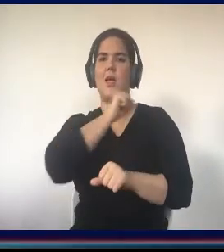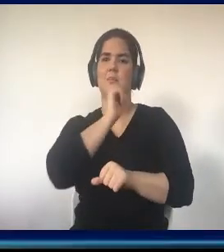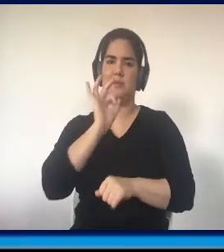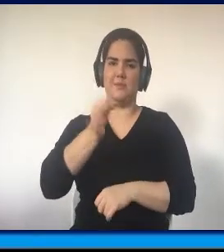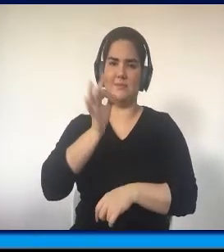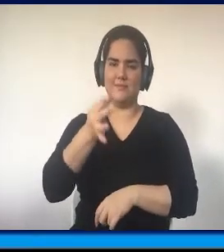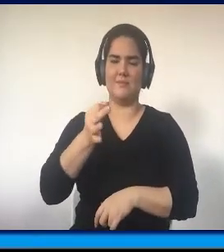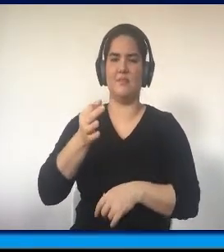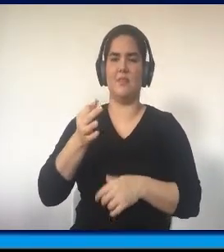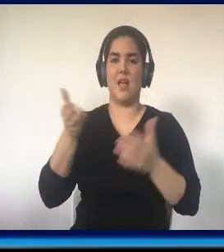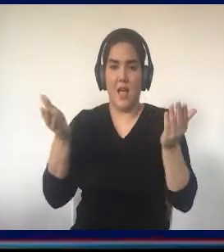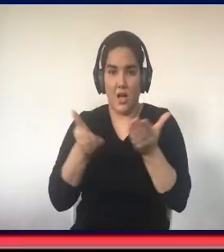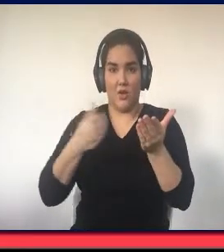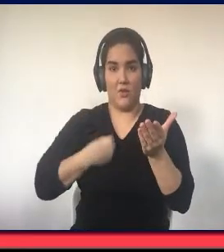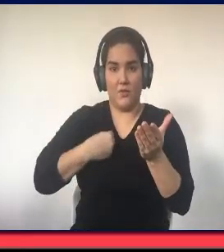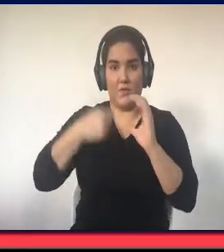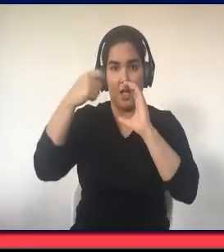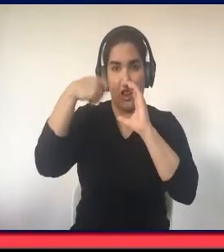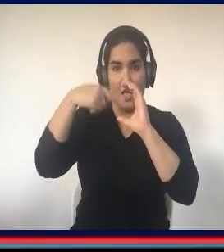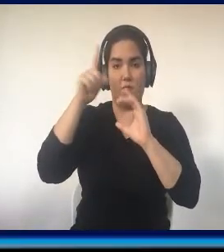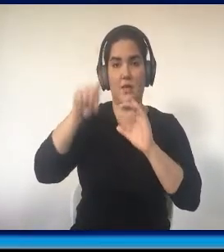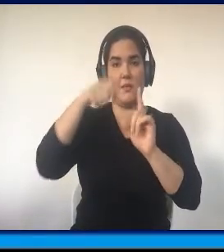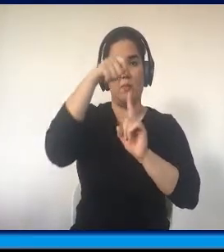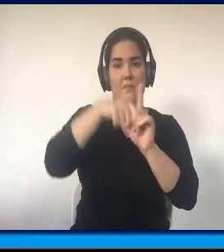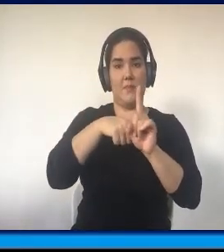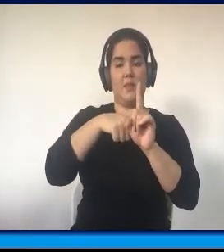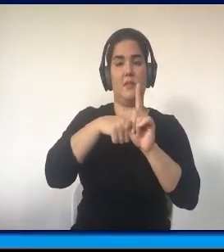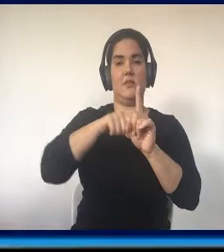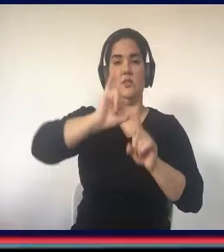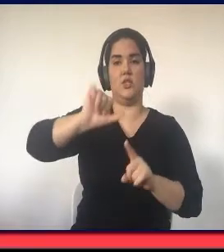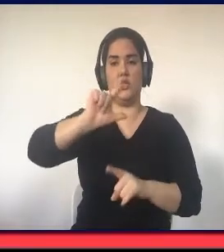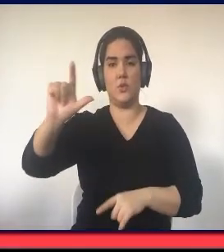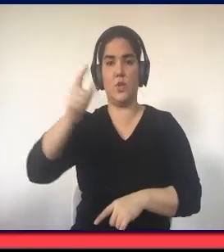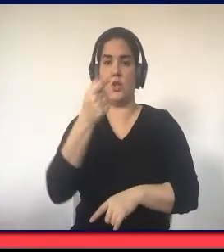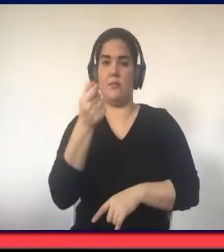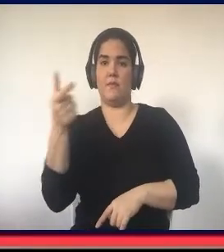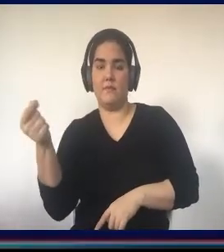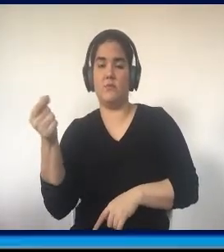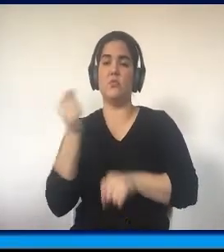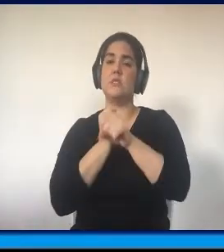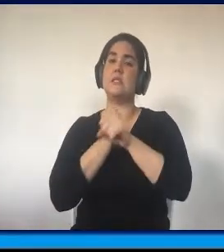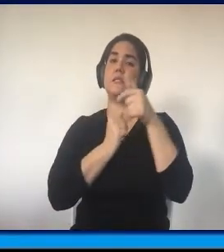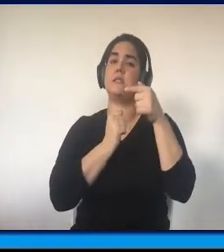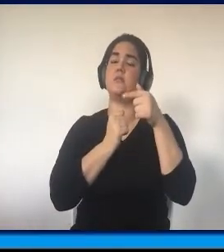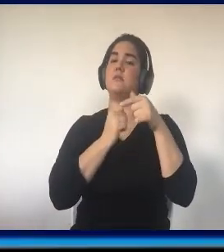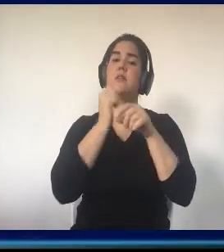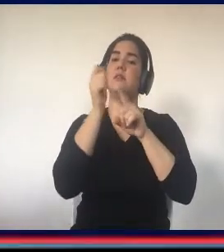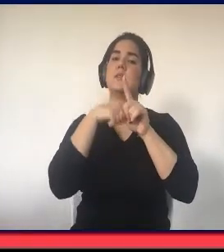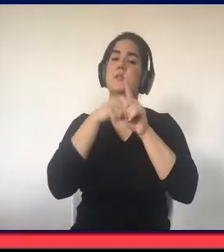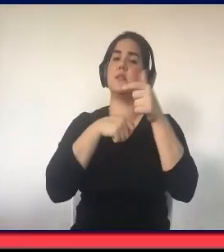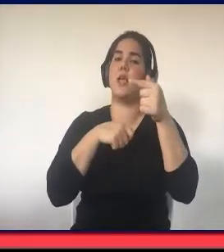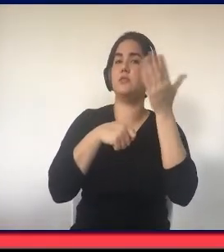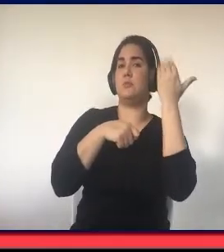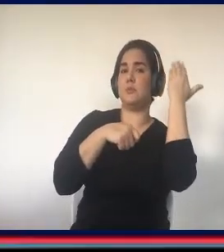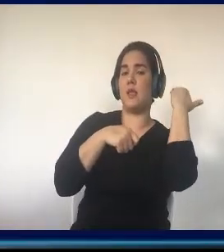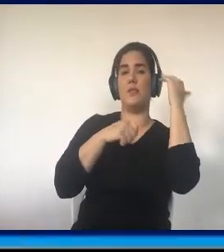gravando no mês 7 de 2020. 7 meses atrás era outra realidade tecnologicamente, né? Os recreadores não